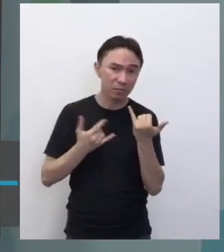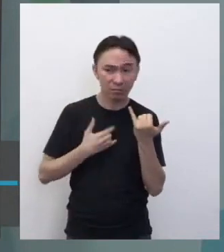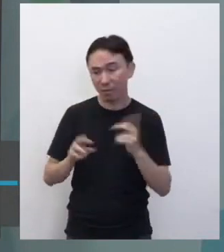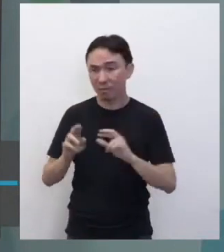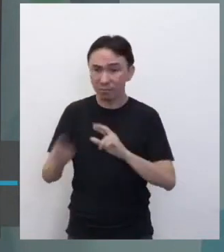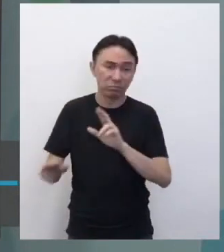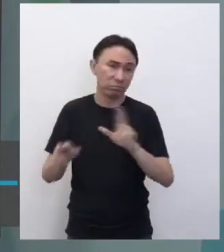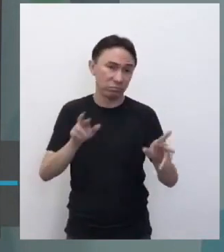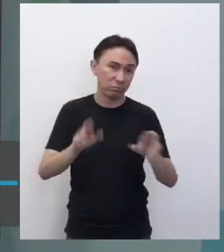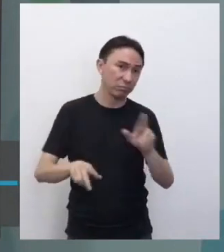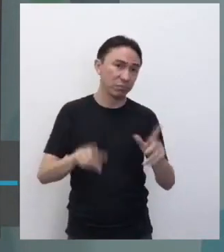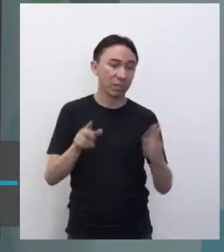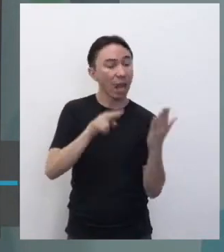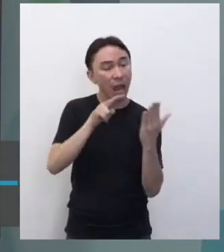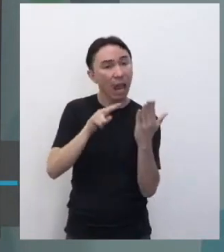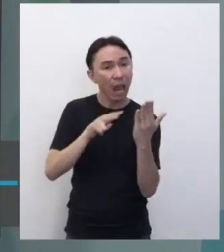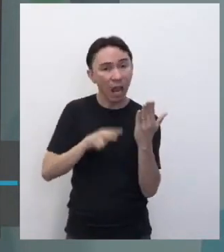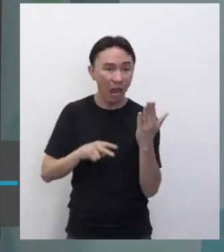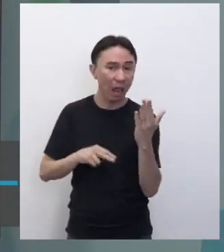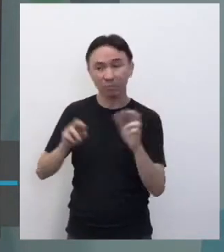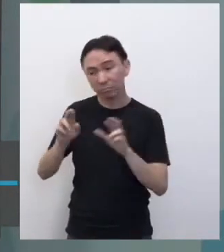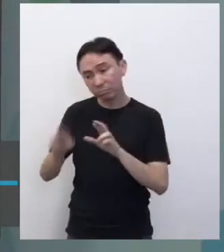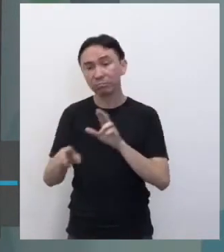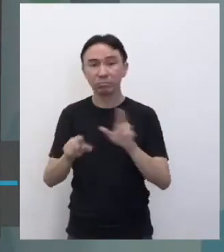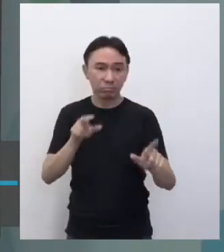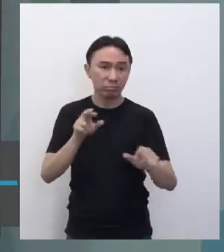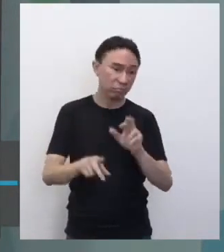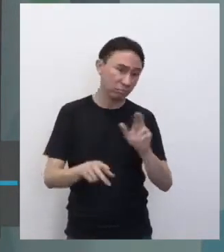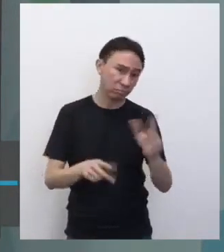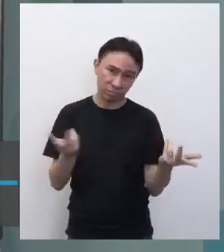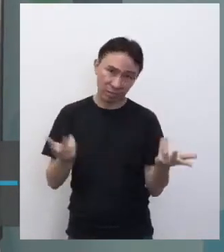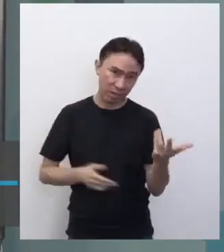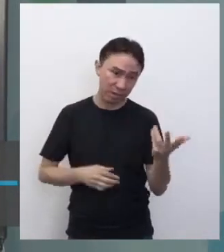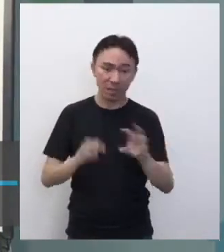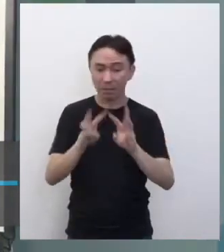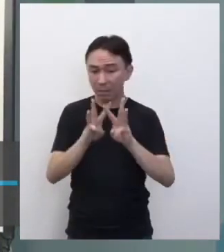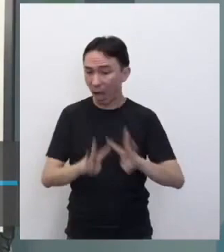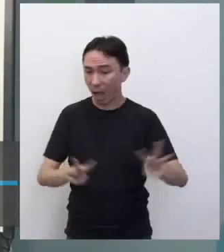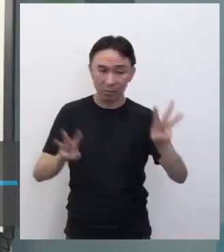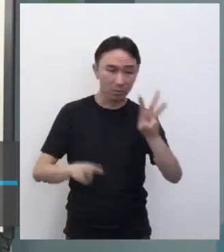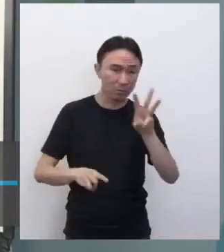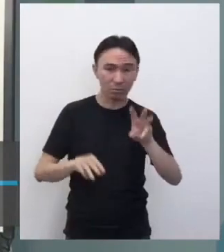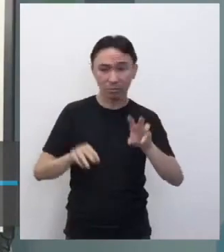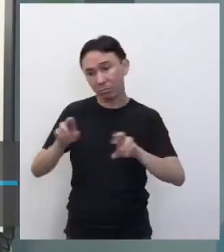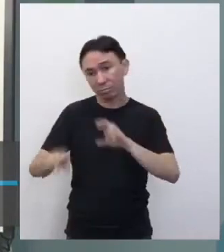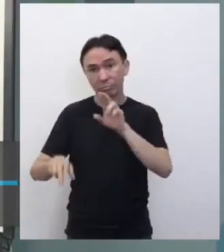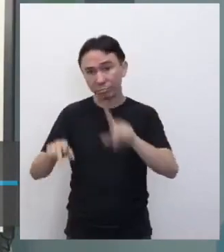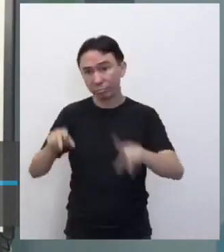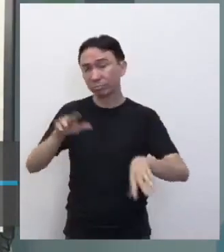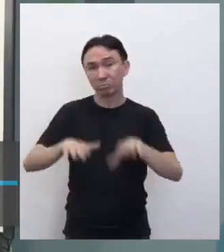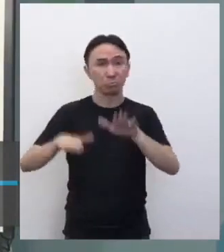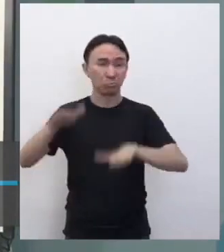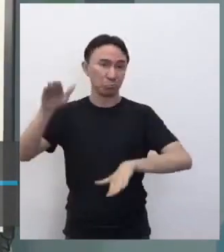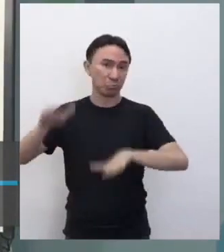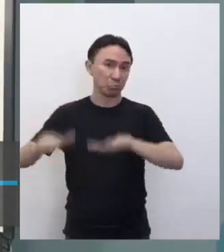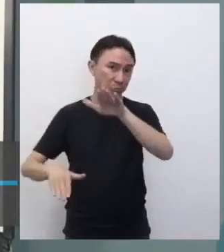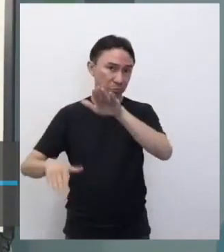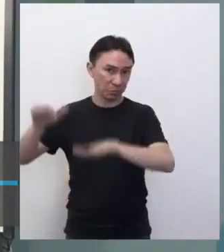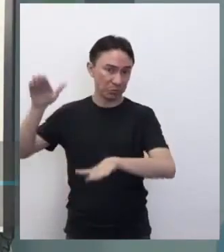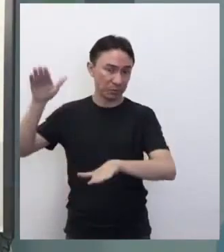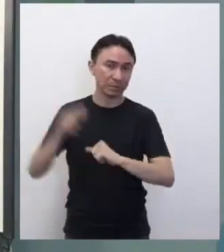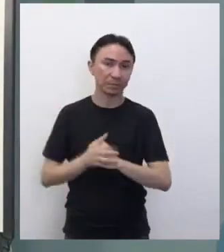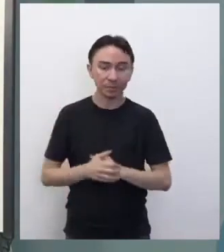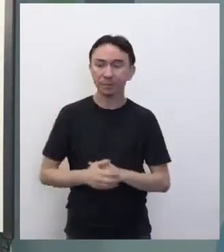vai ter lá vai ser diferente dependendo de cada tipo de site que você acessa. Okay? Então vamos falar do primeiro